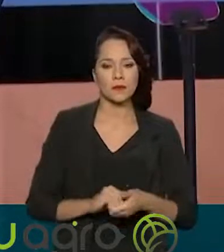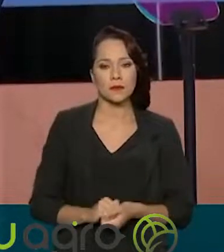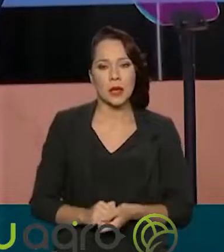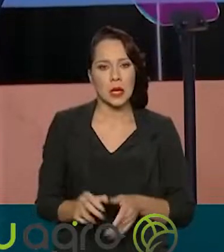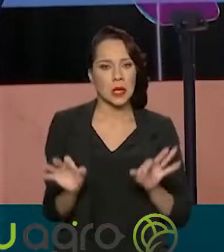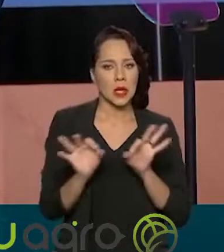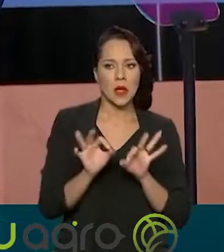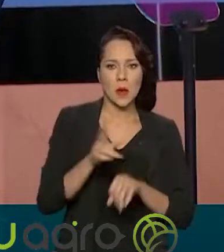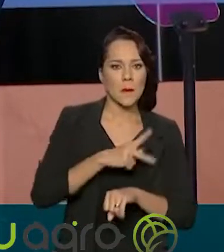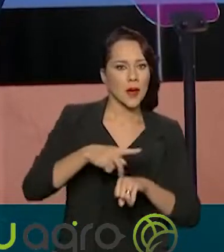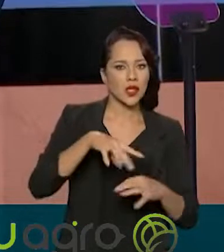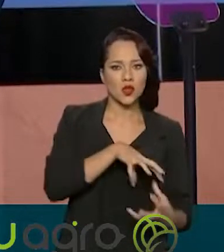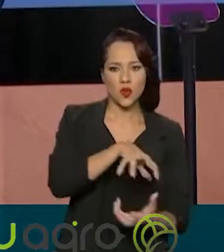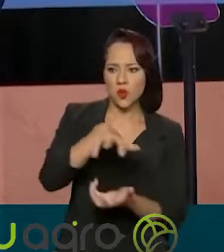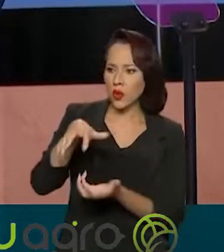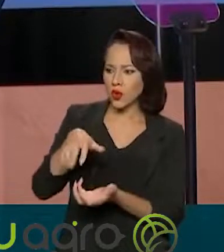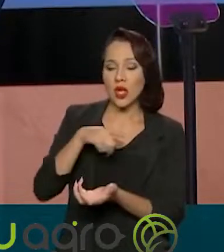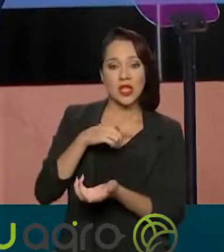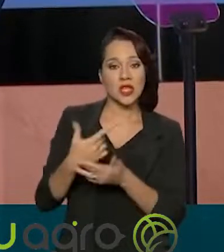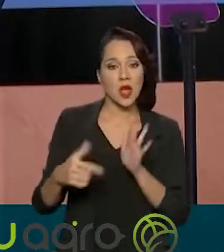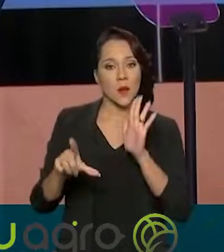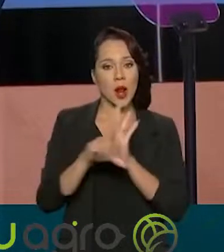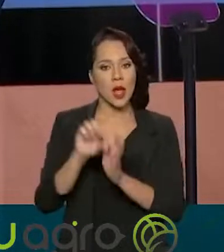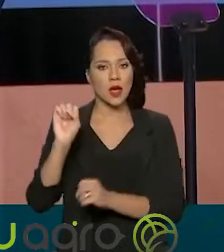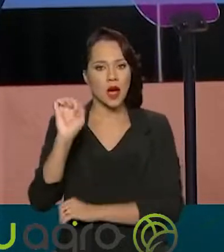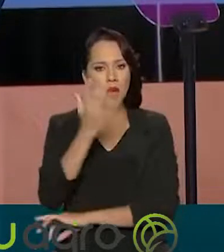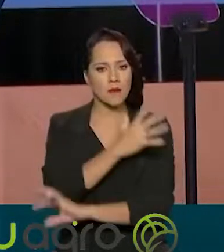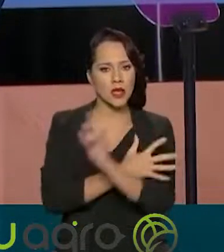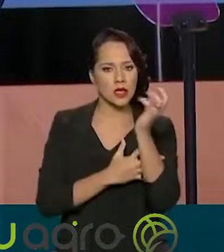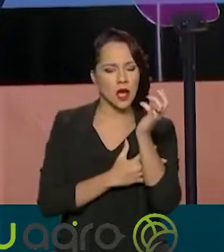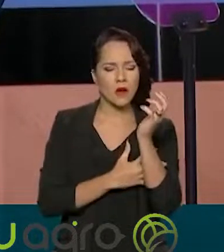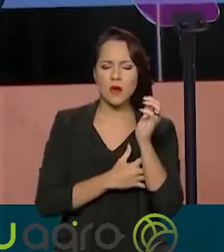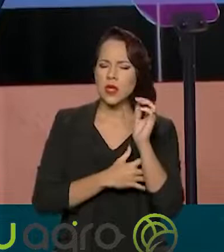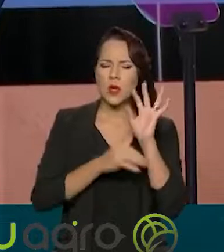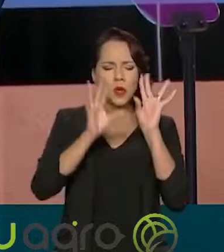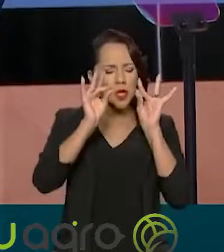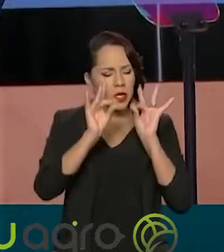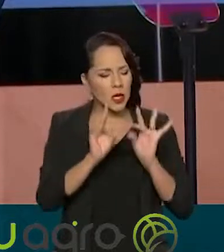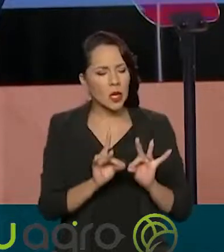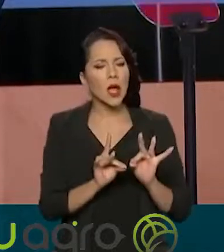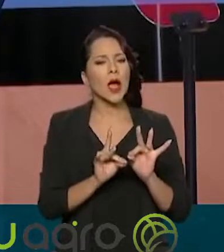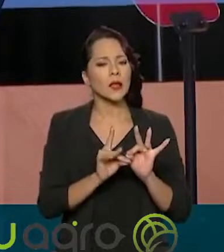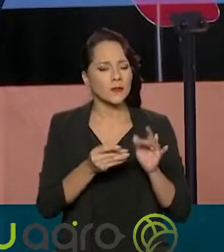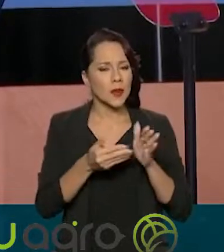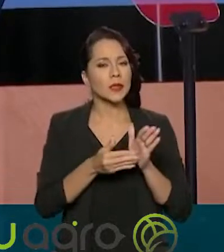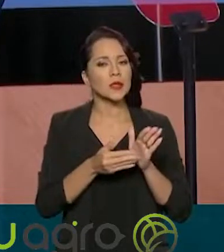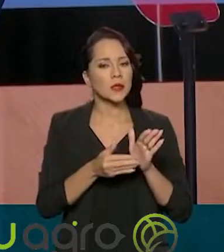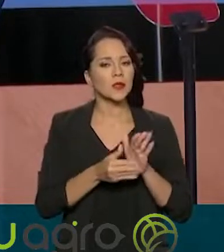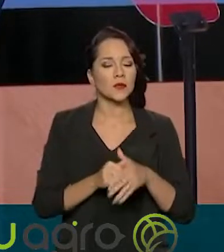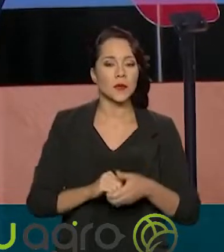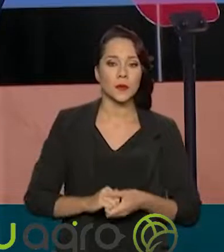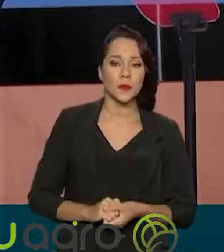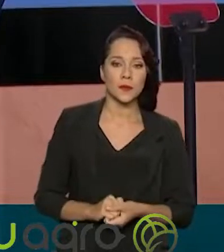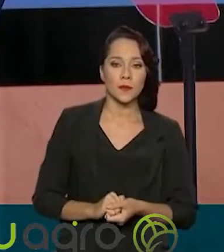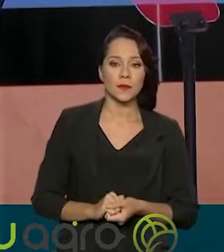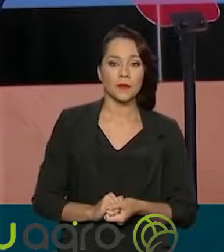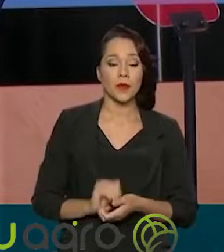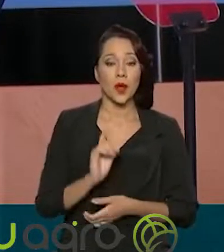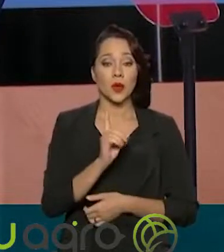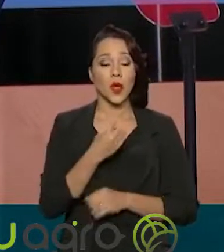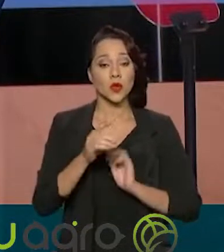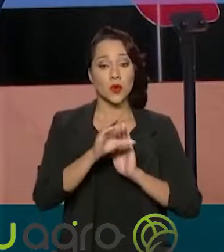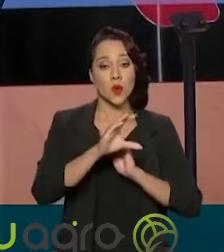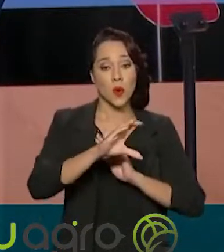Nenhum país do mundo possui uma legislação ambiental tão completa e restritiva. Nosso